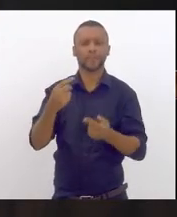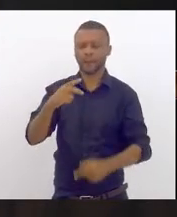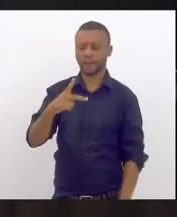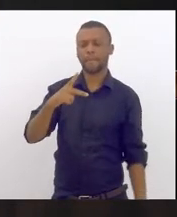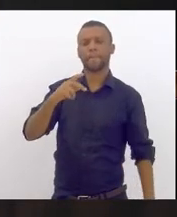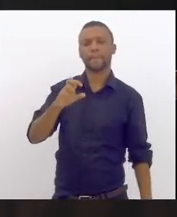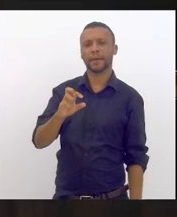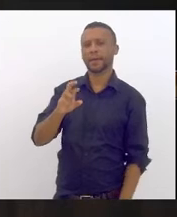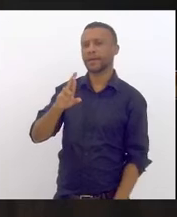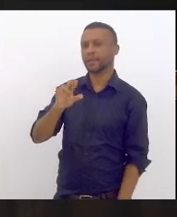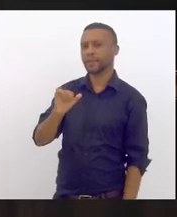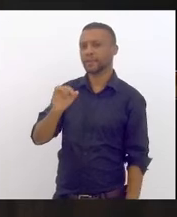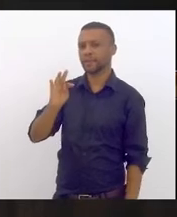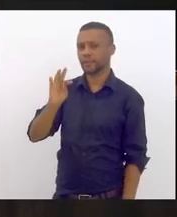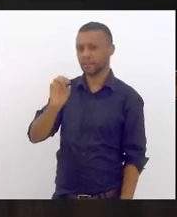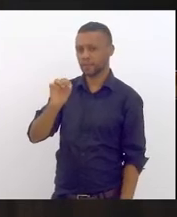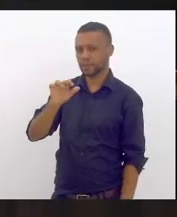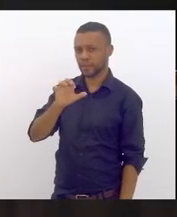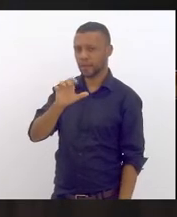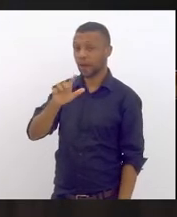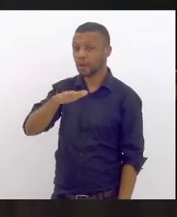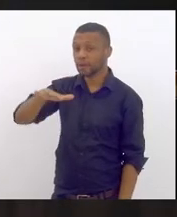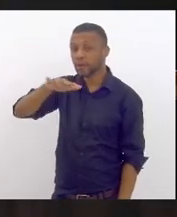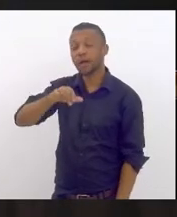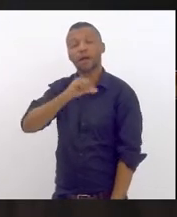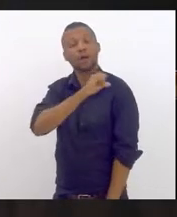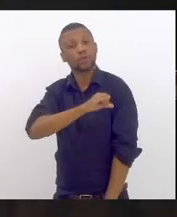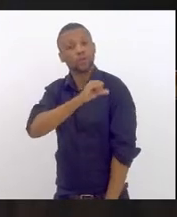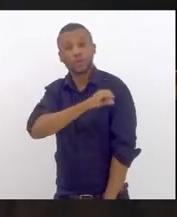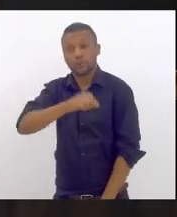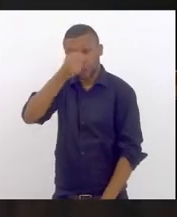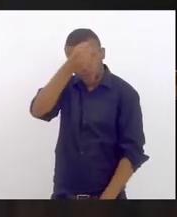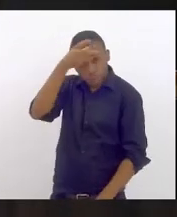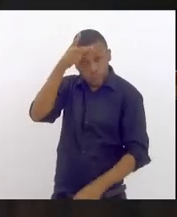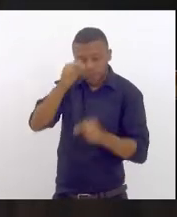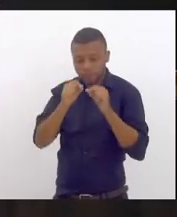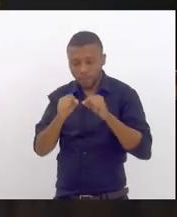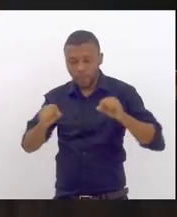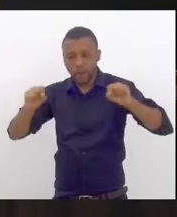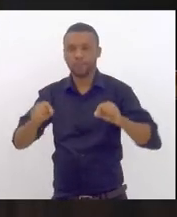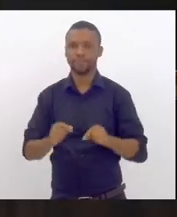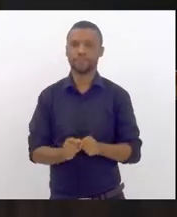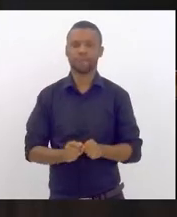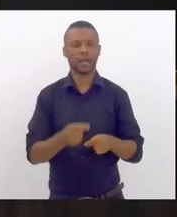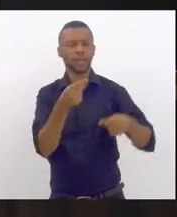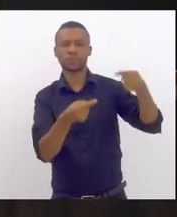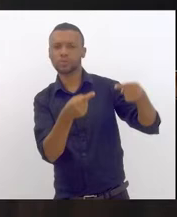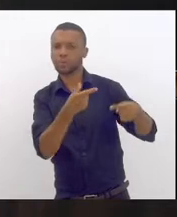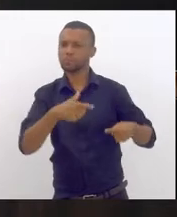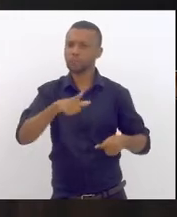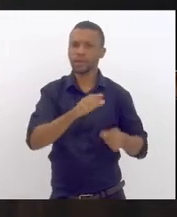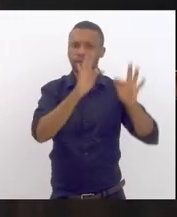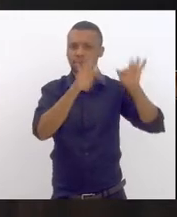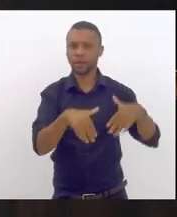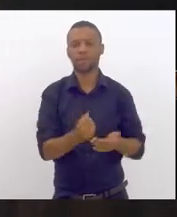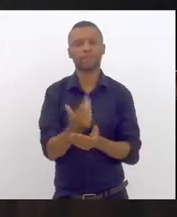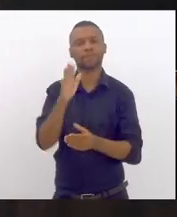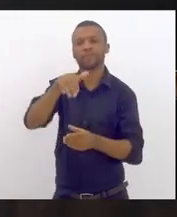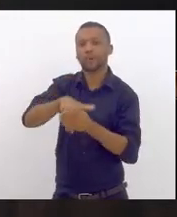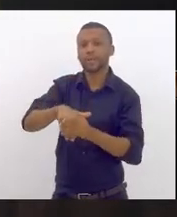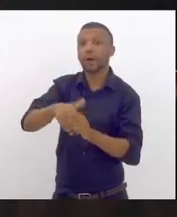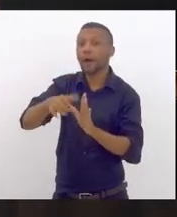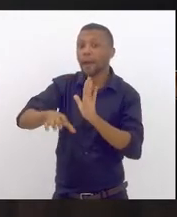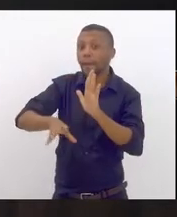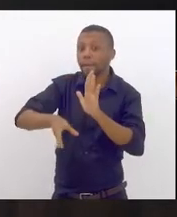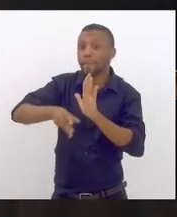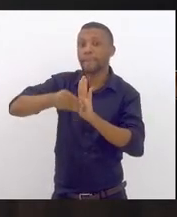peritoneal no âmbito do Estado do Rio de Janeiro e da outras providências. Em discussão, não havendo o que querer discutir, em votação, a emenda de redação.